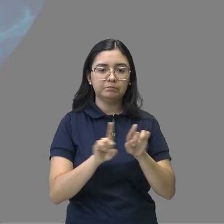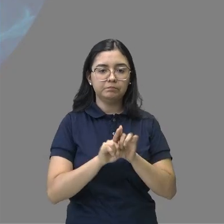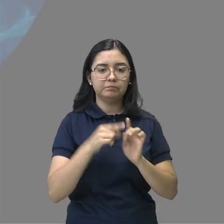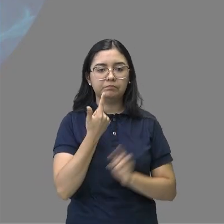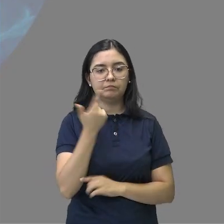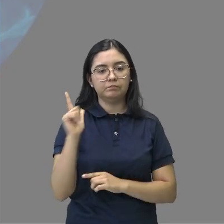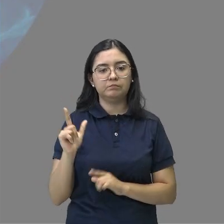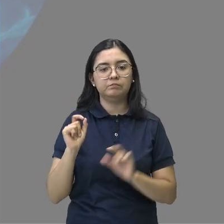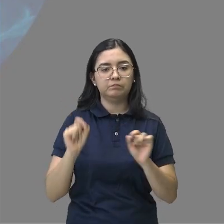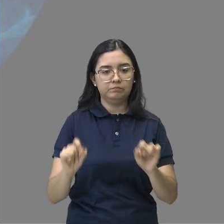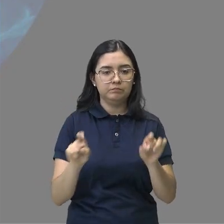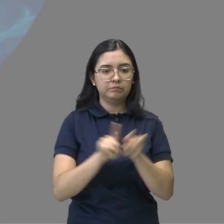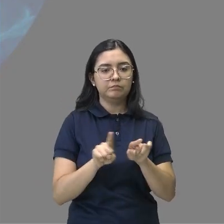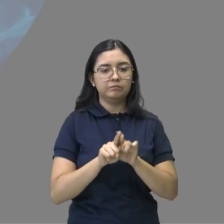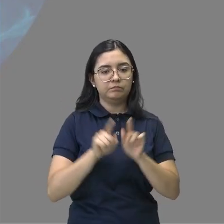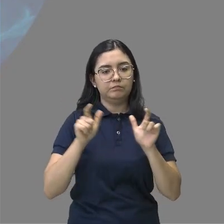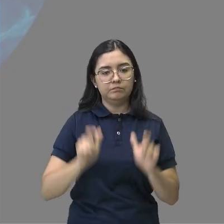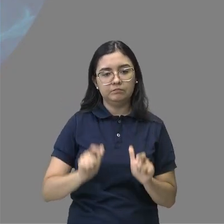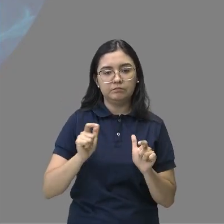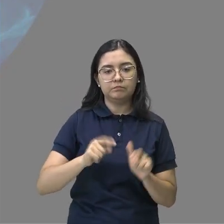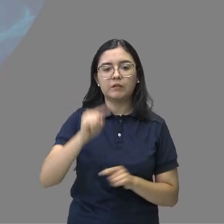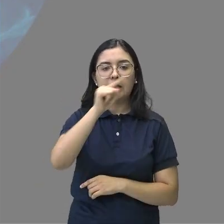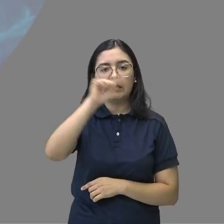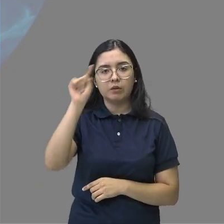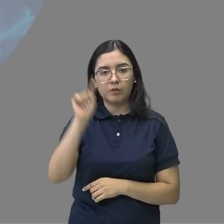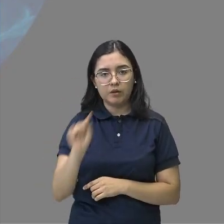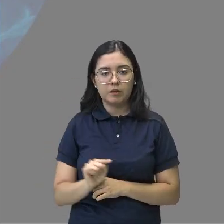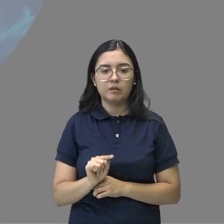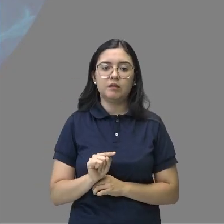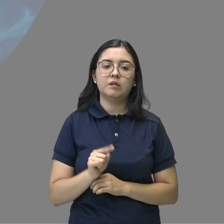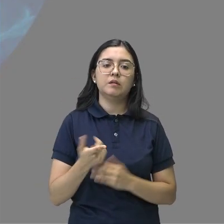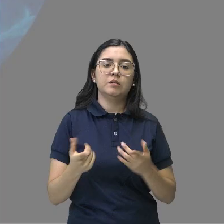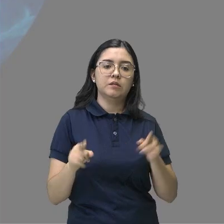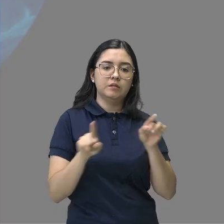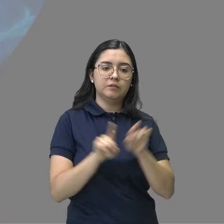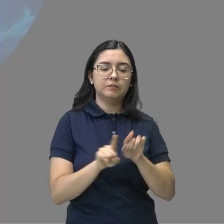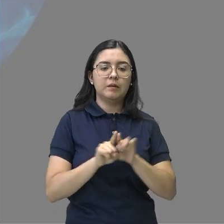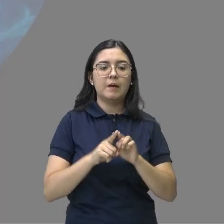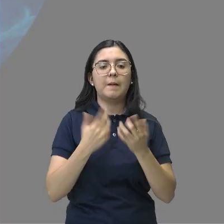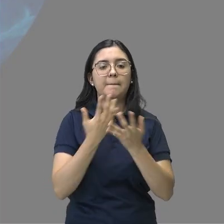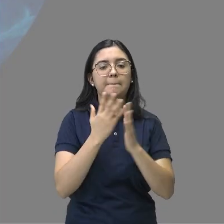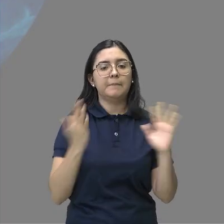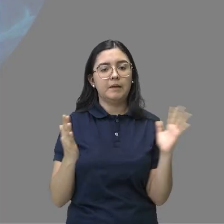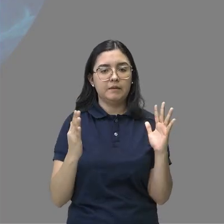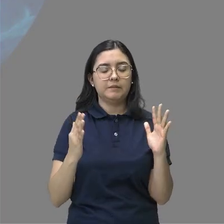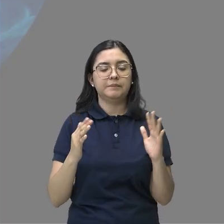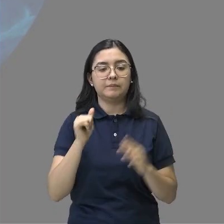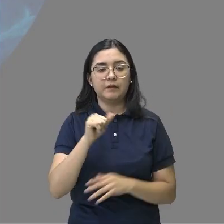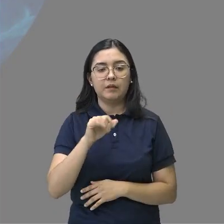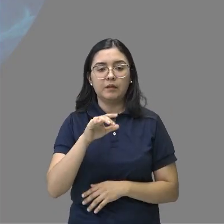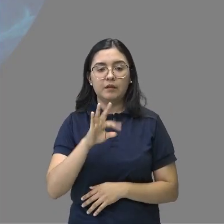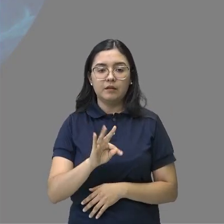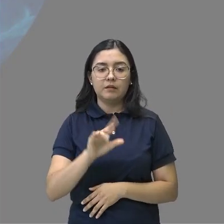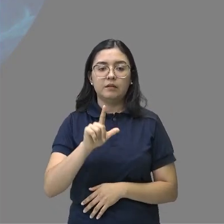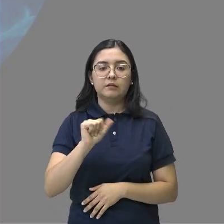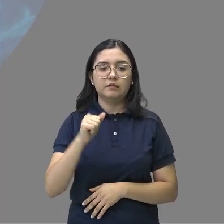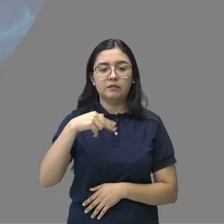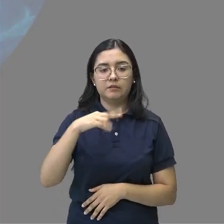outras regiões litorâneas do nosso país, né? Como, por exemplo, Mata Atlântica. Também outros continentes